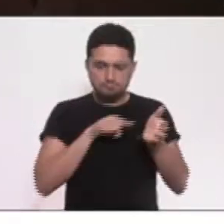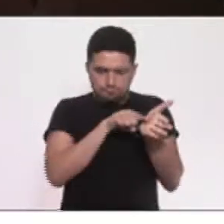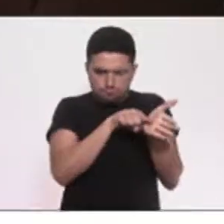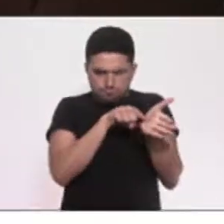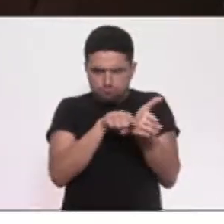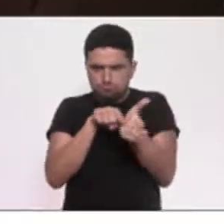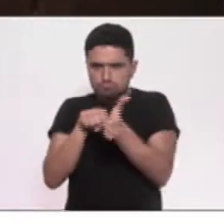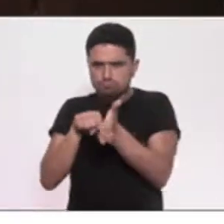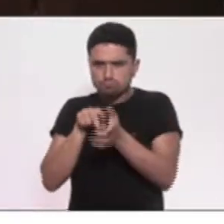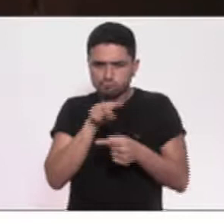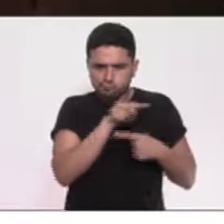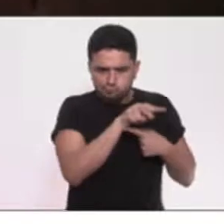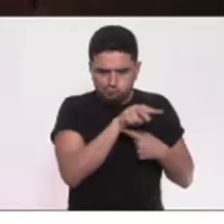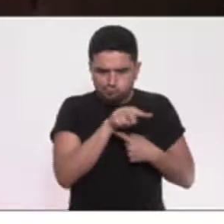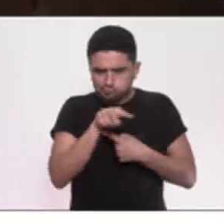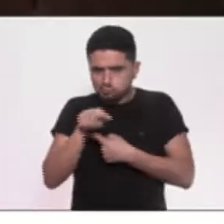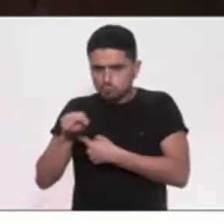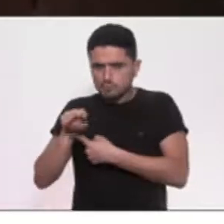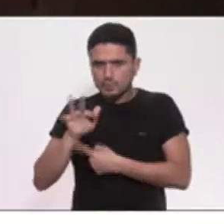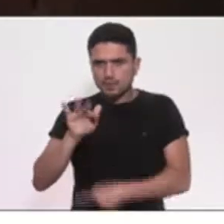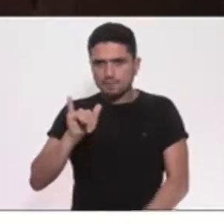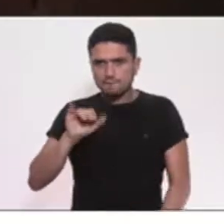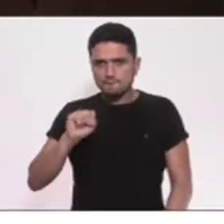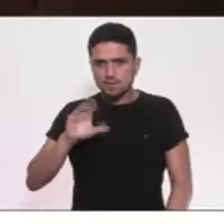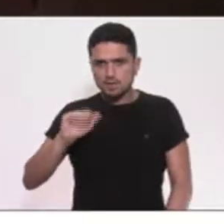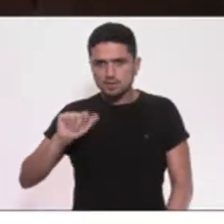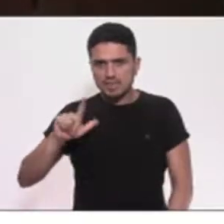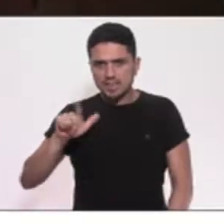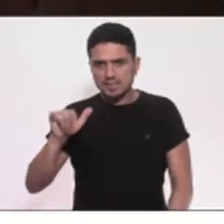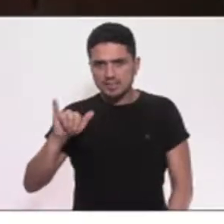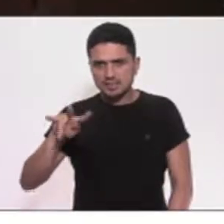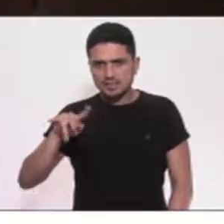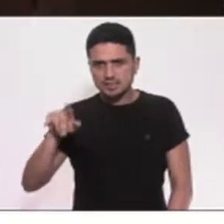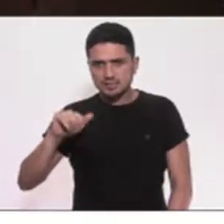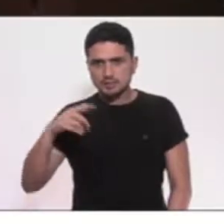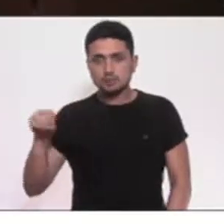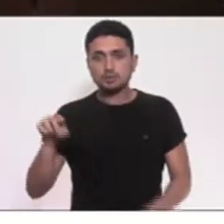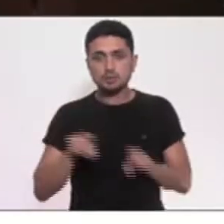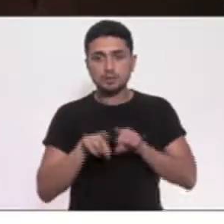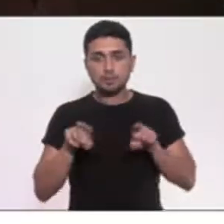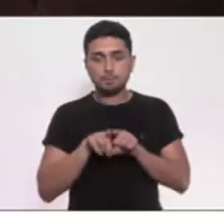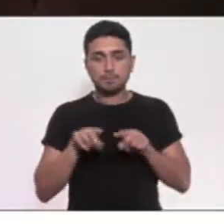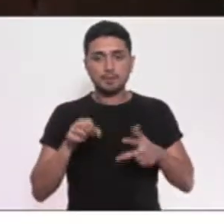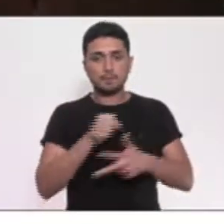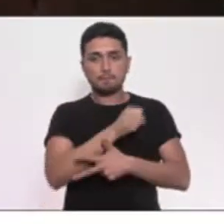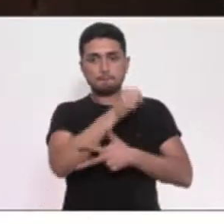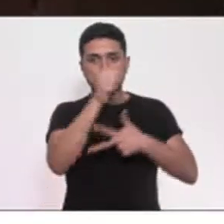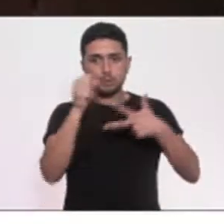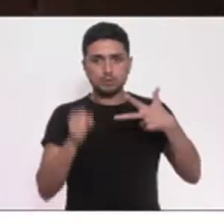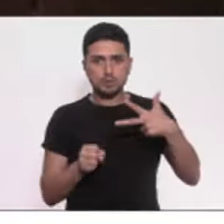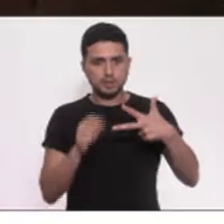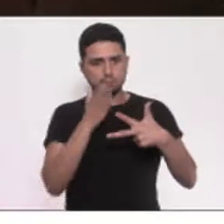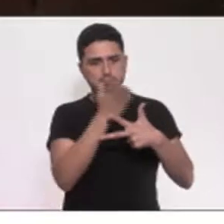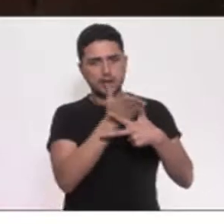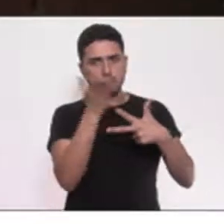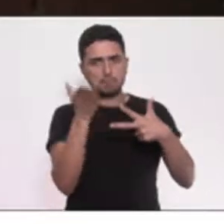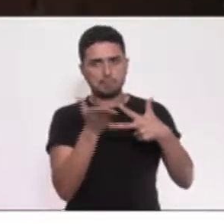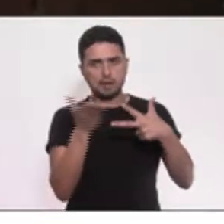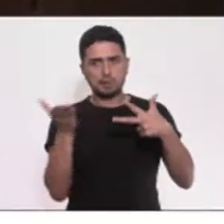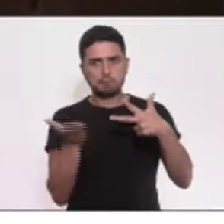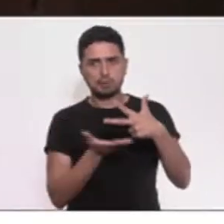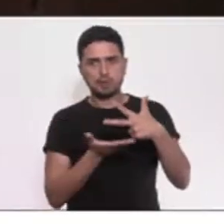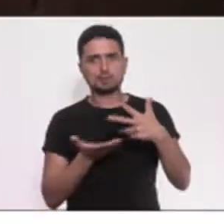fiscalização e da tripartição dos poderes, do poder executivo, legislativo e do poder